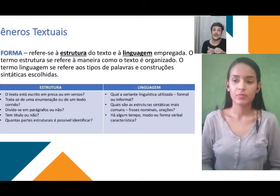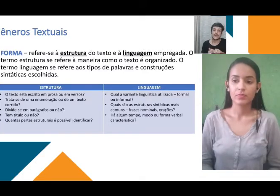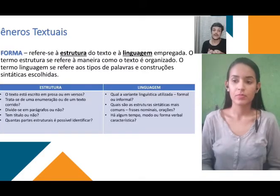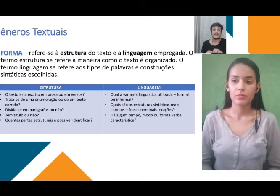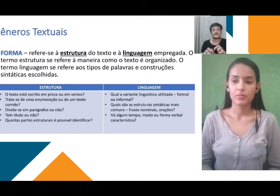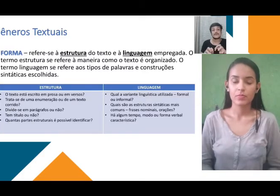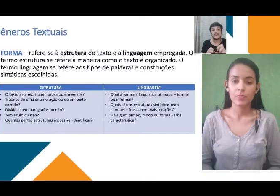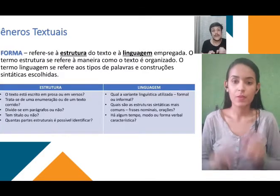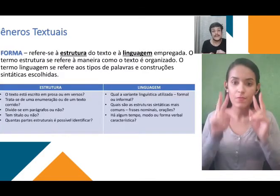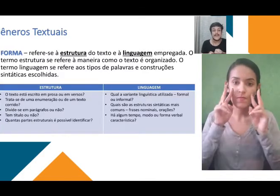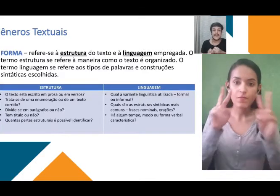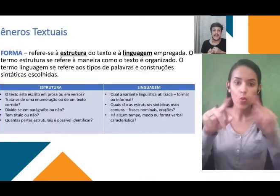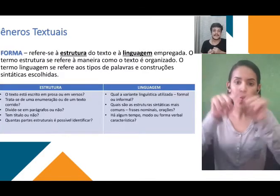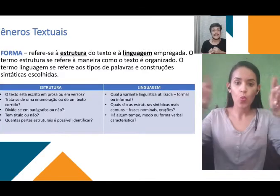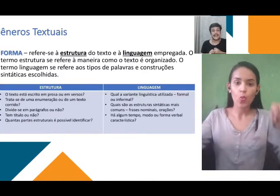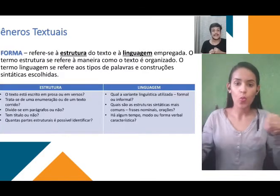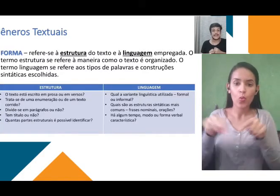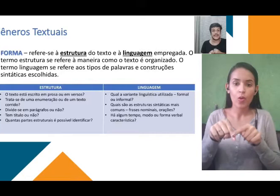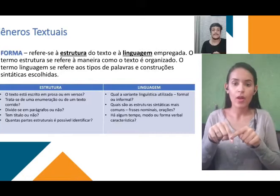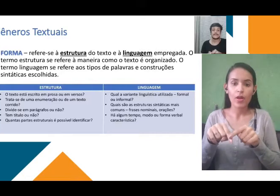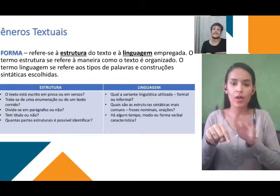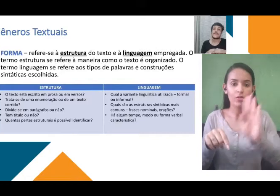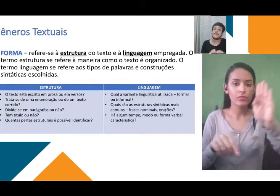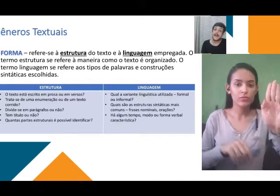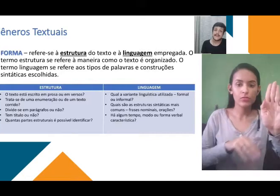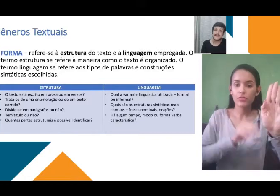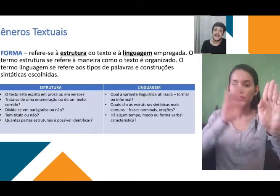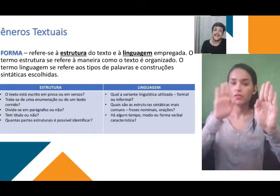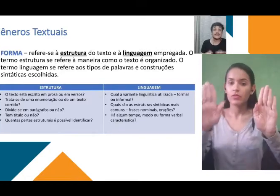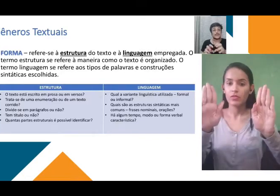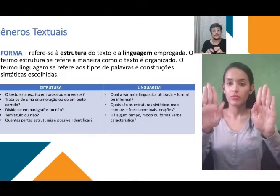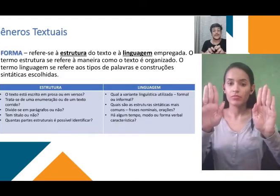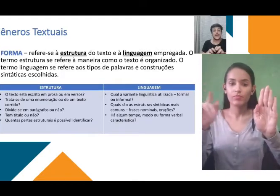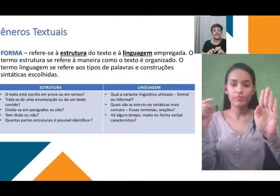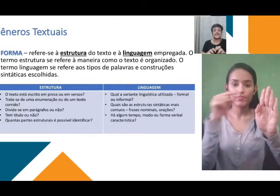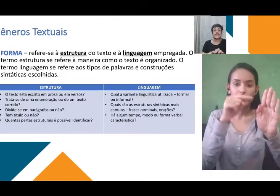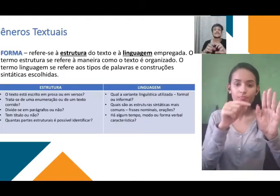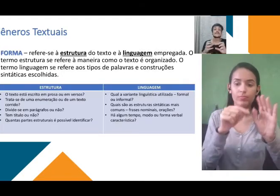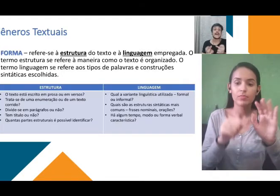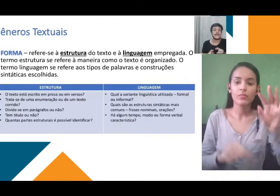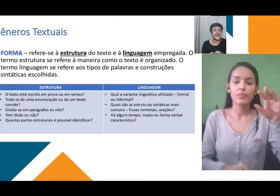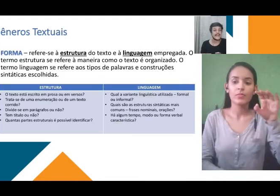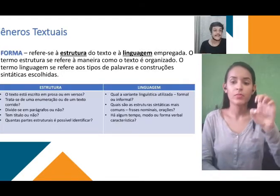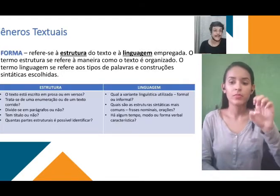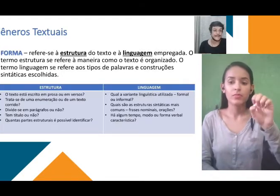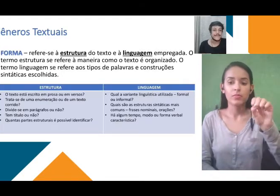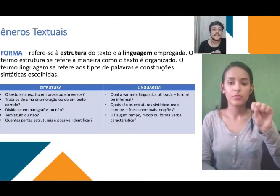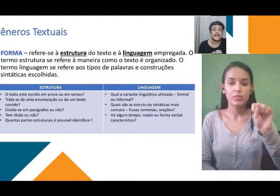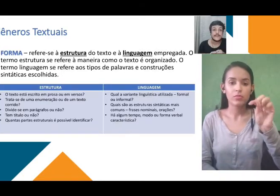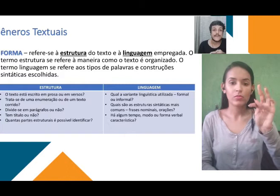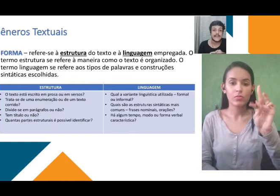eu escolho, as construções sintáticas ali vão ser formais. E a estrutura é como esse texto está